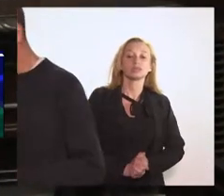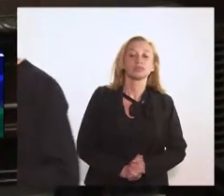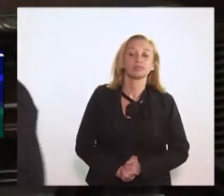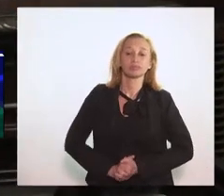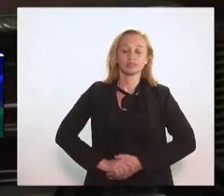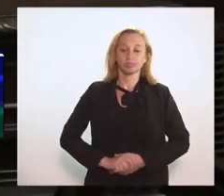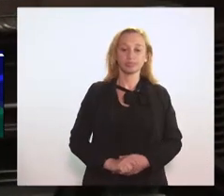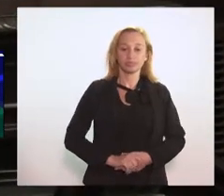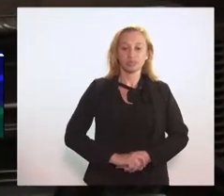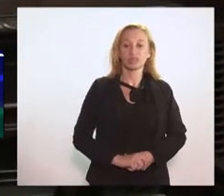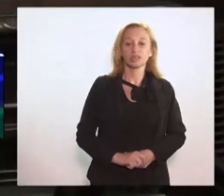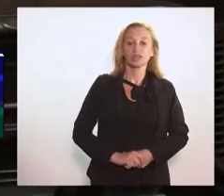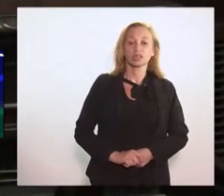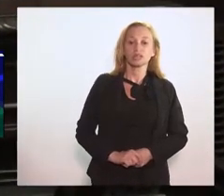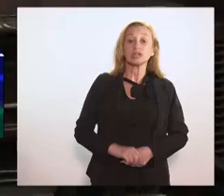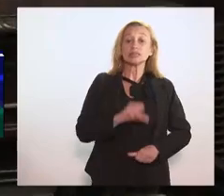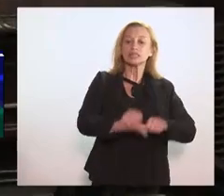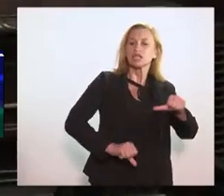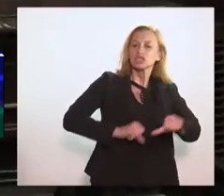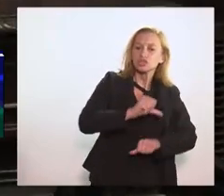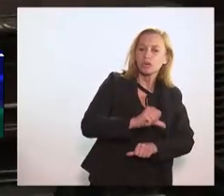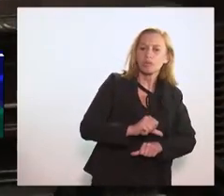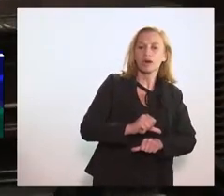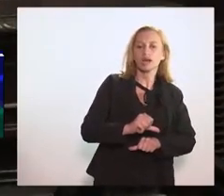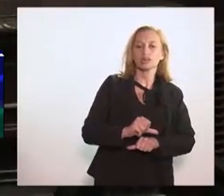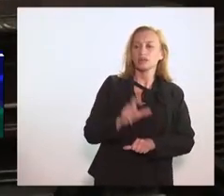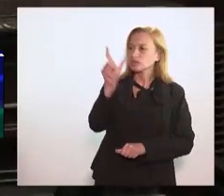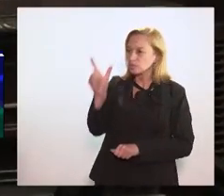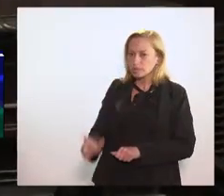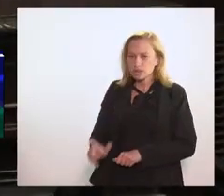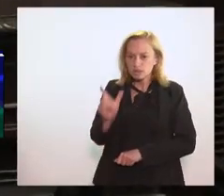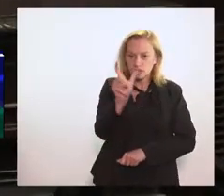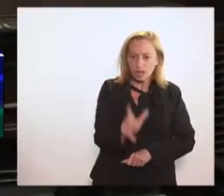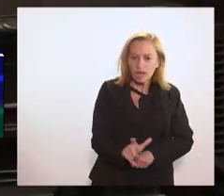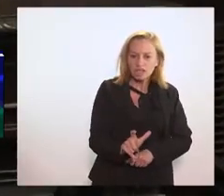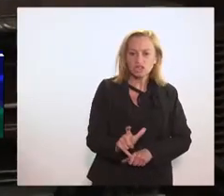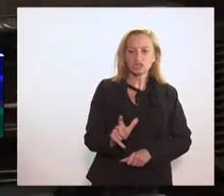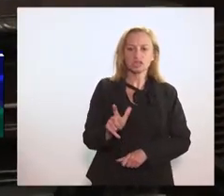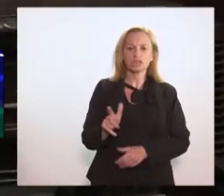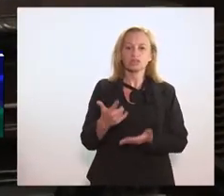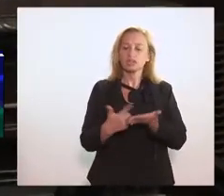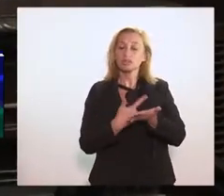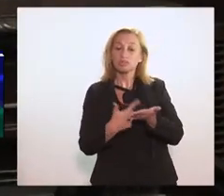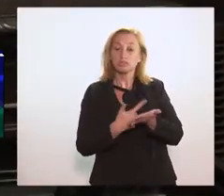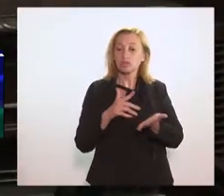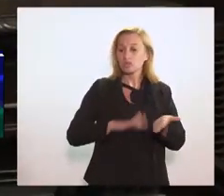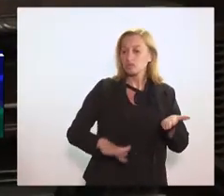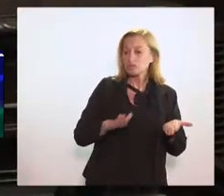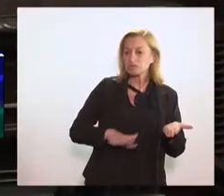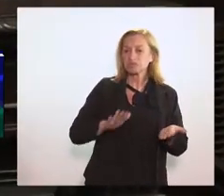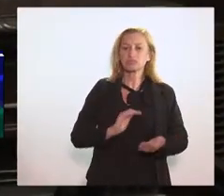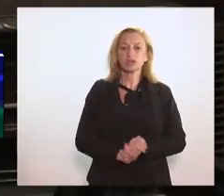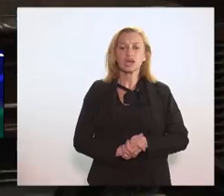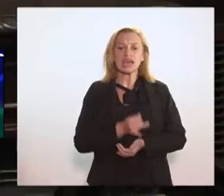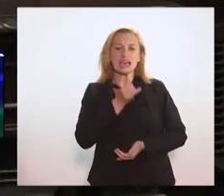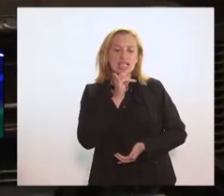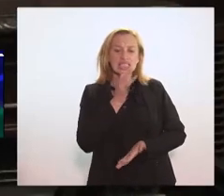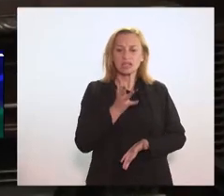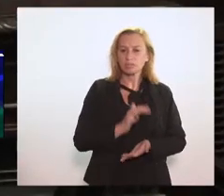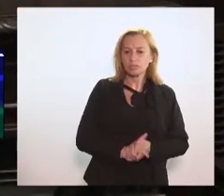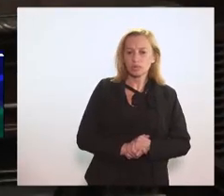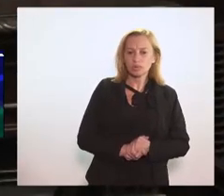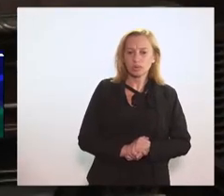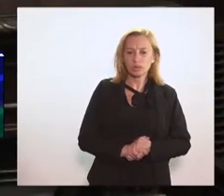infantil serem transformados, as personagens da literatura infantil serem transformadas, como, por exemplo, pasmem,